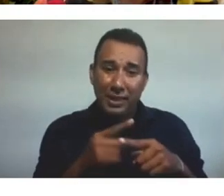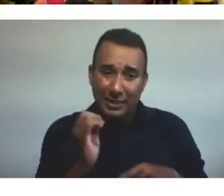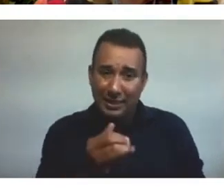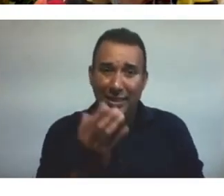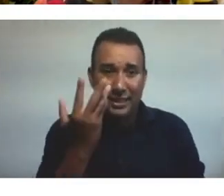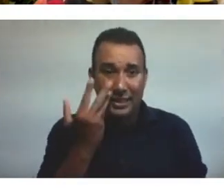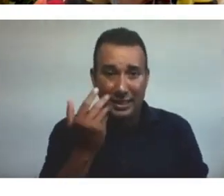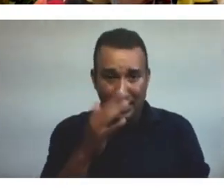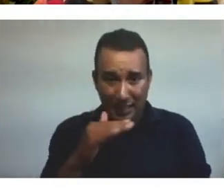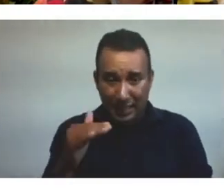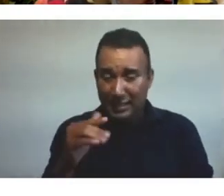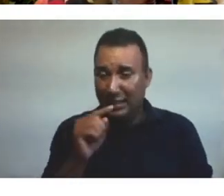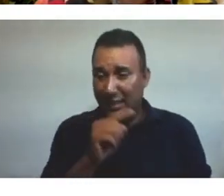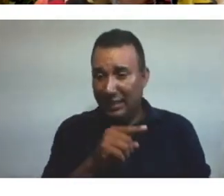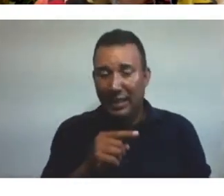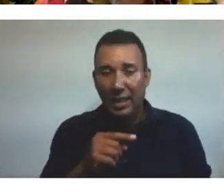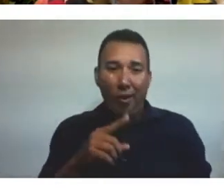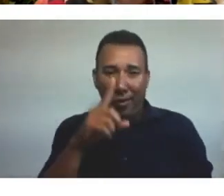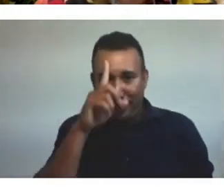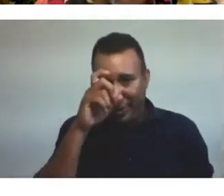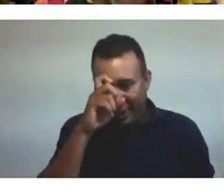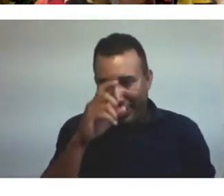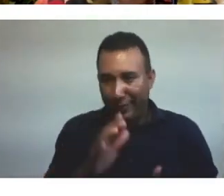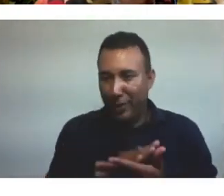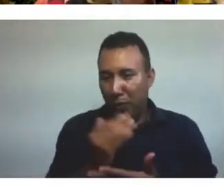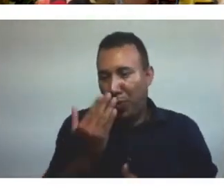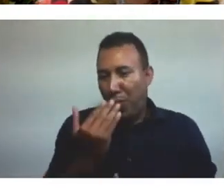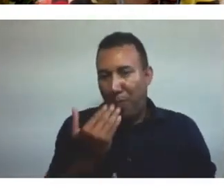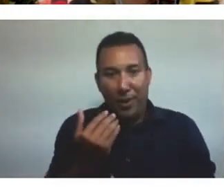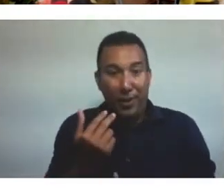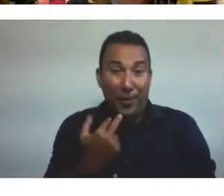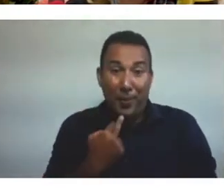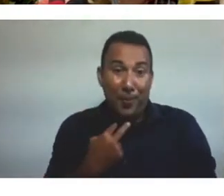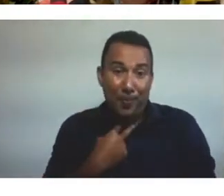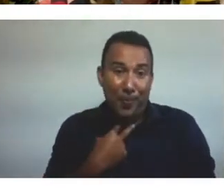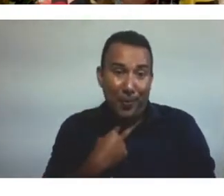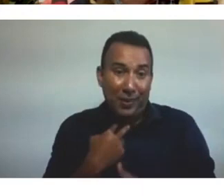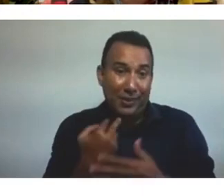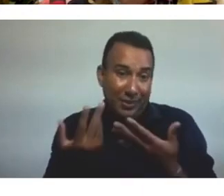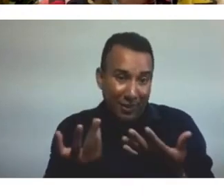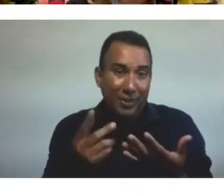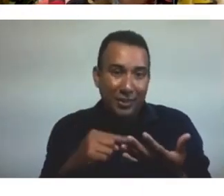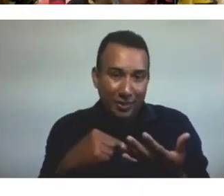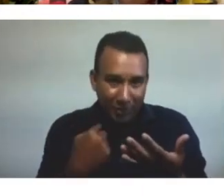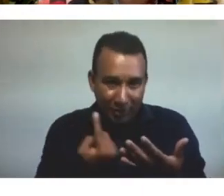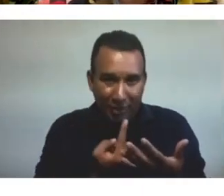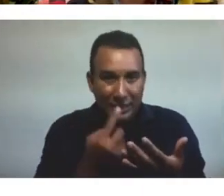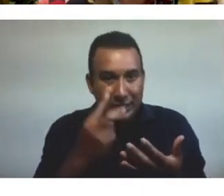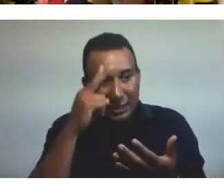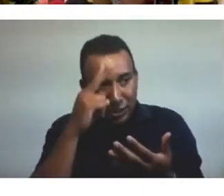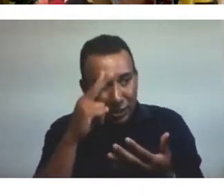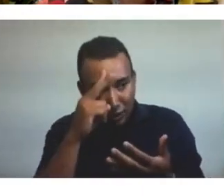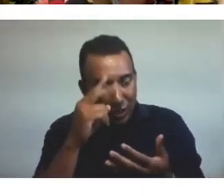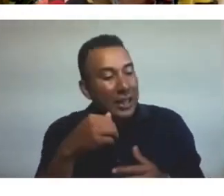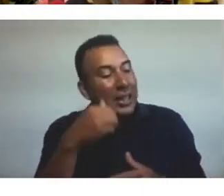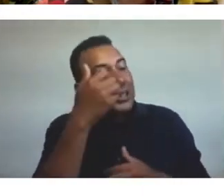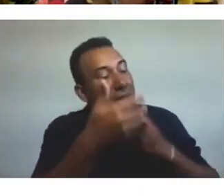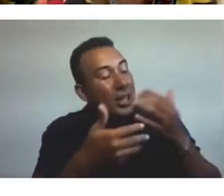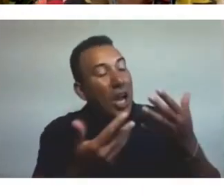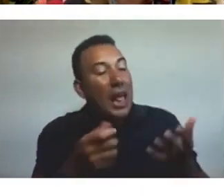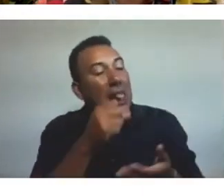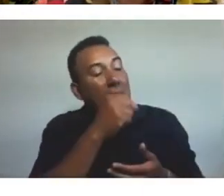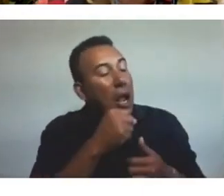elas muitas vezes têm restrição alimentar, né? Então nós não podemos deixar que a história gere